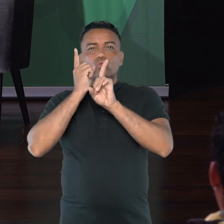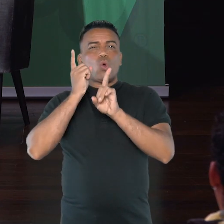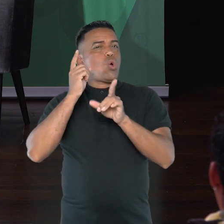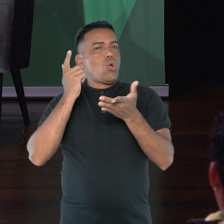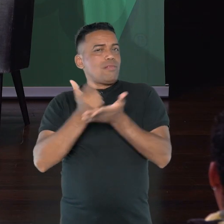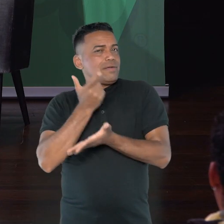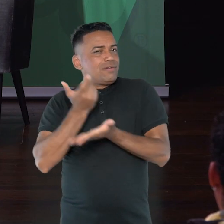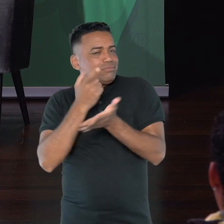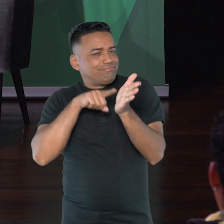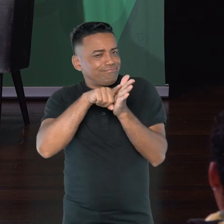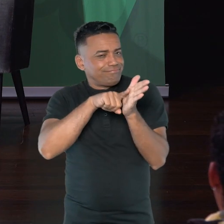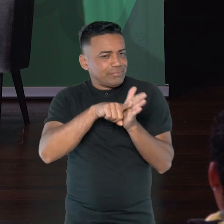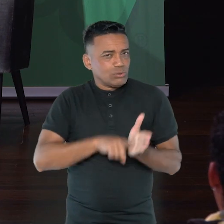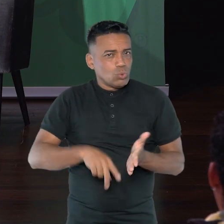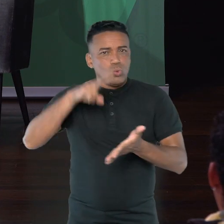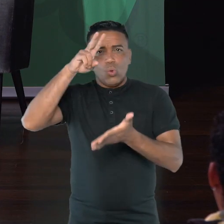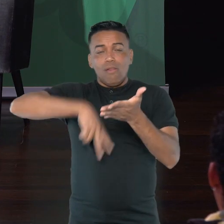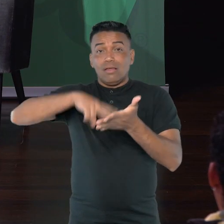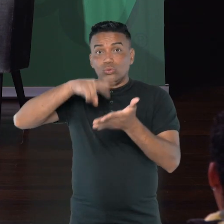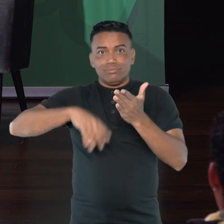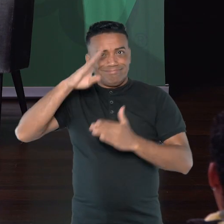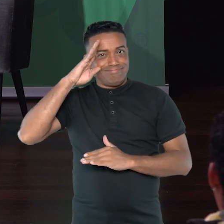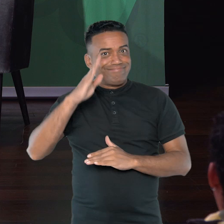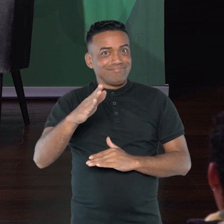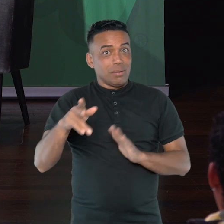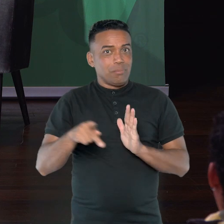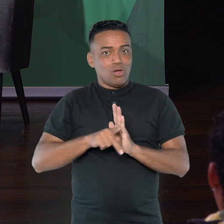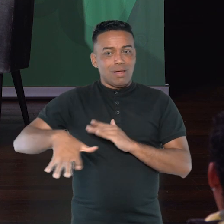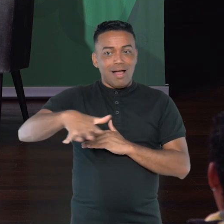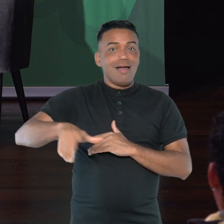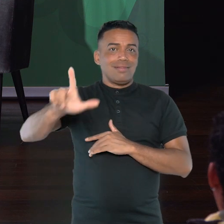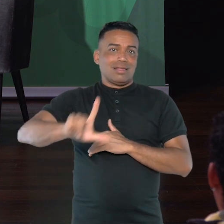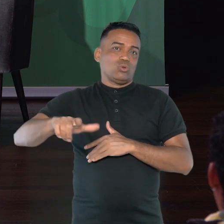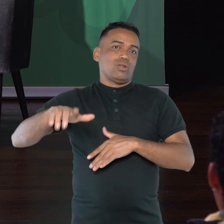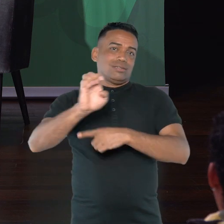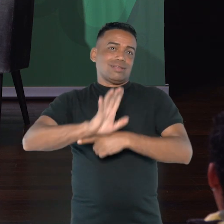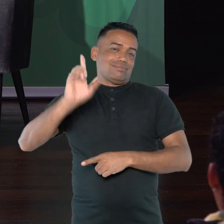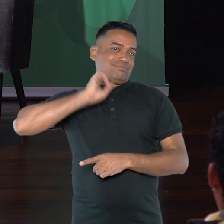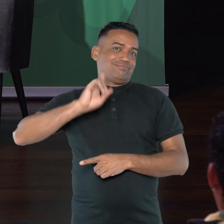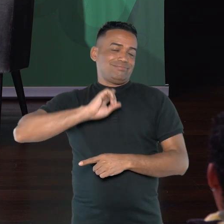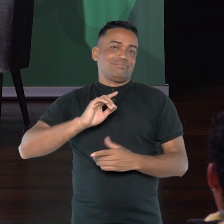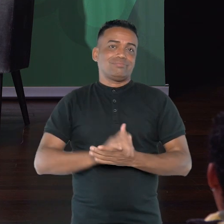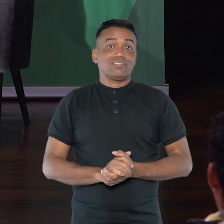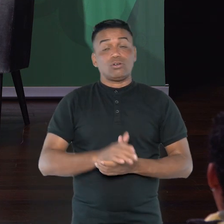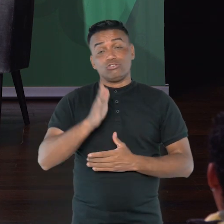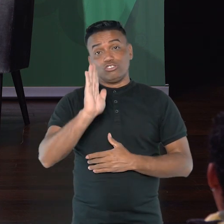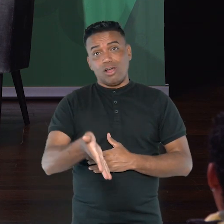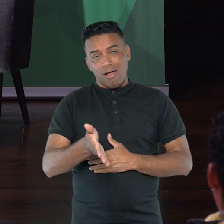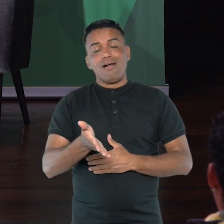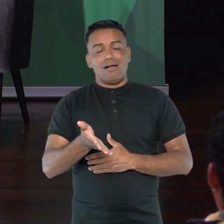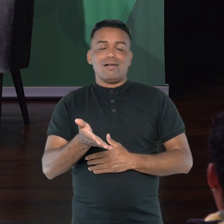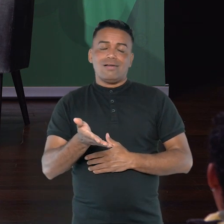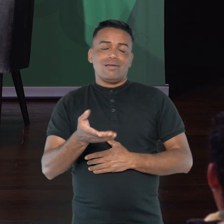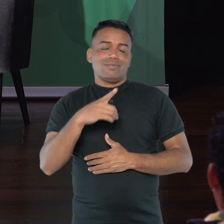pesquisas, nas suas leituras, principalmente sobre a literatura mineira. Então, aqui, desde já, eu trago